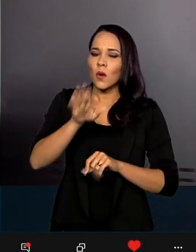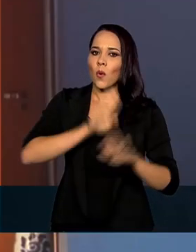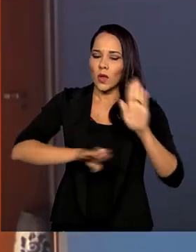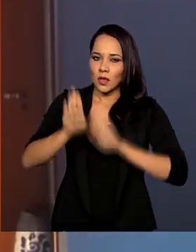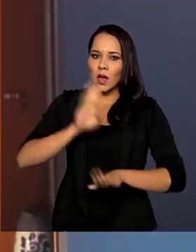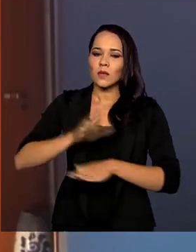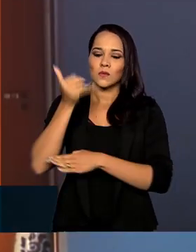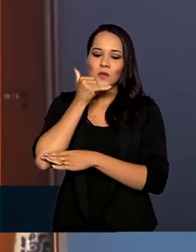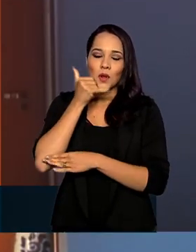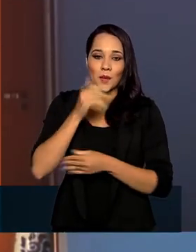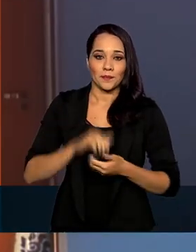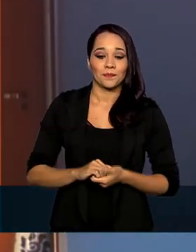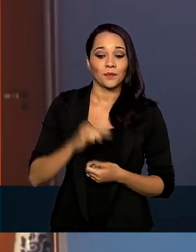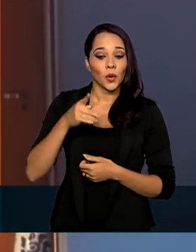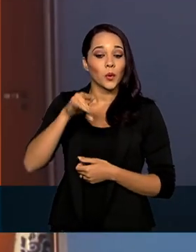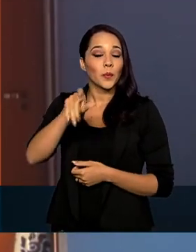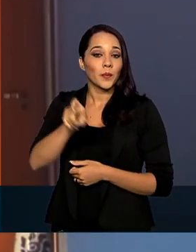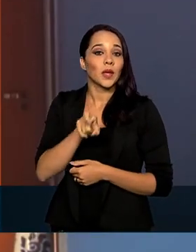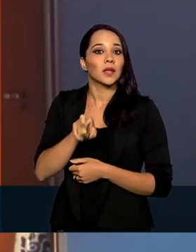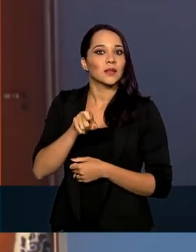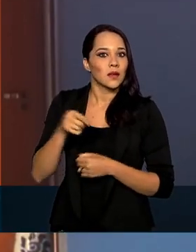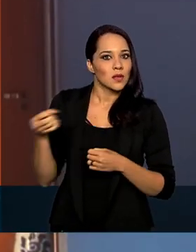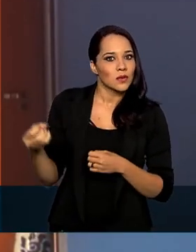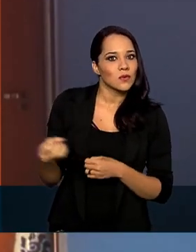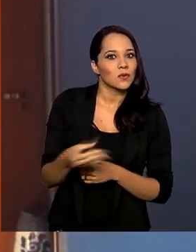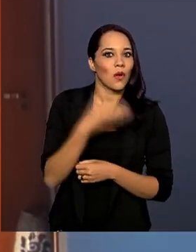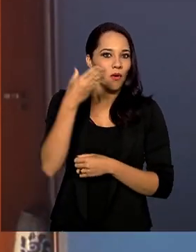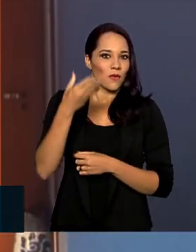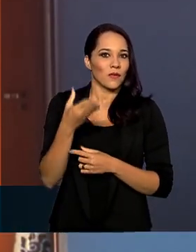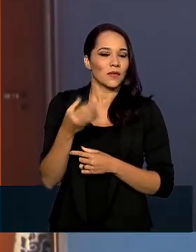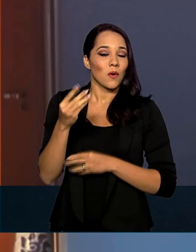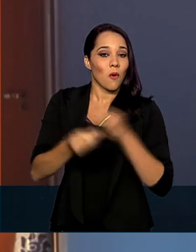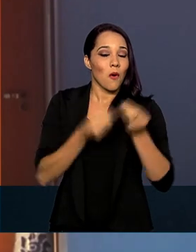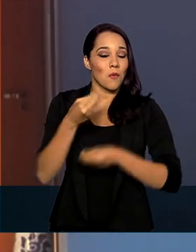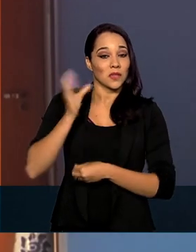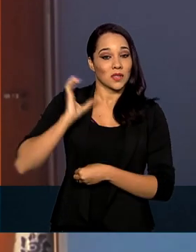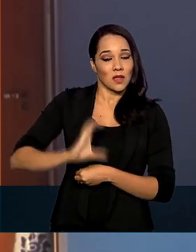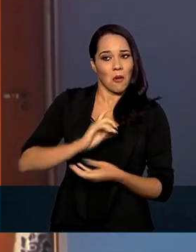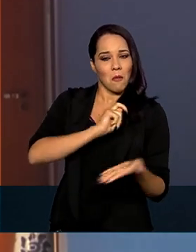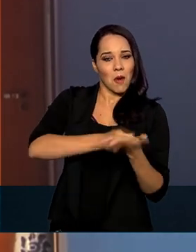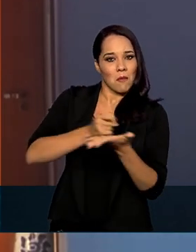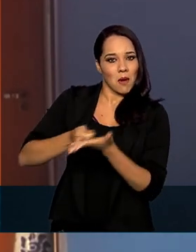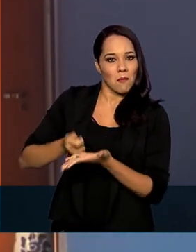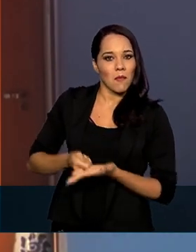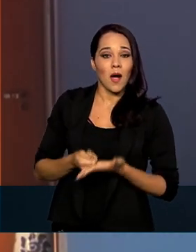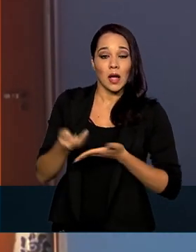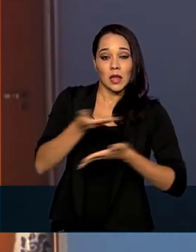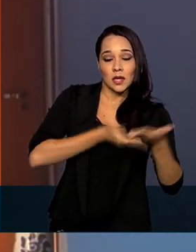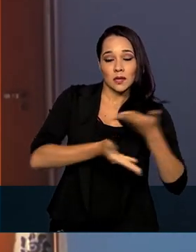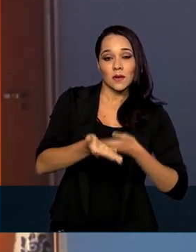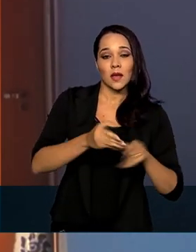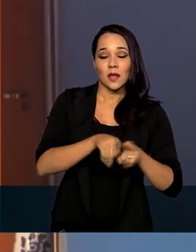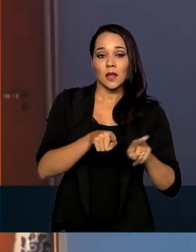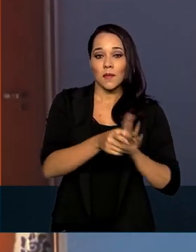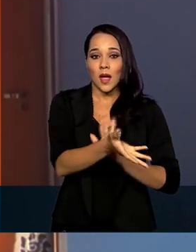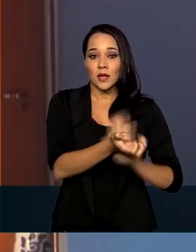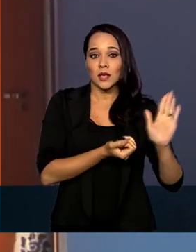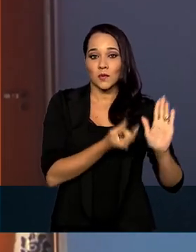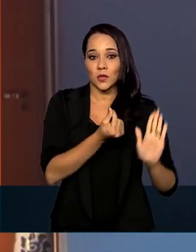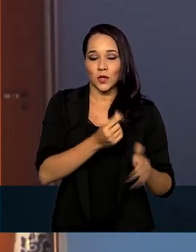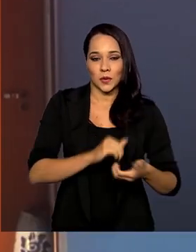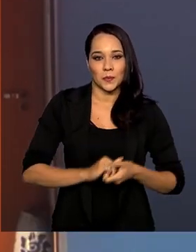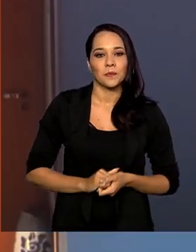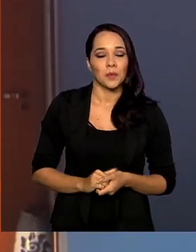com o seu celular. O PIX promete revolucionar a maneira como o cidadão paga contas, transfere e recebe recursos.